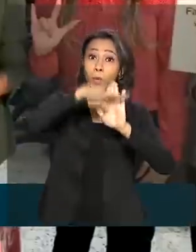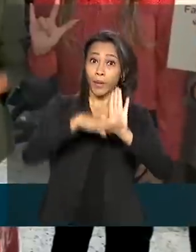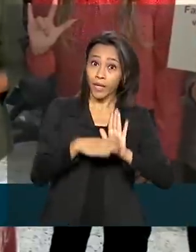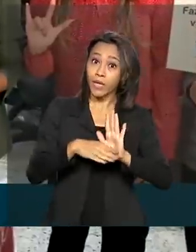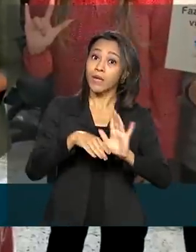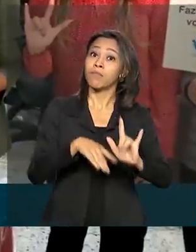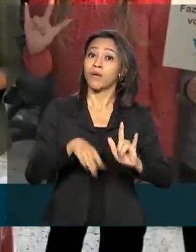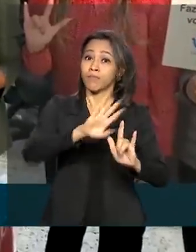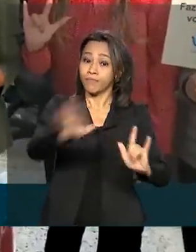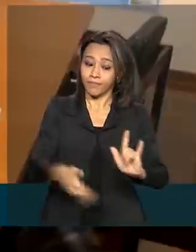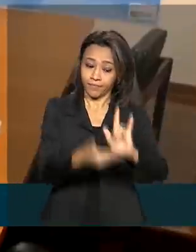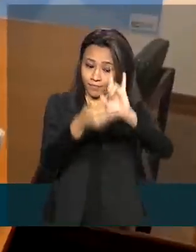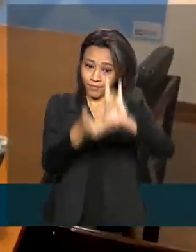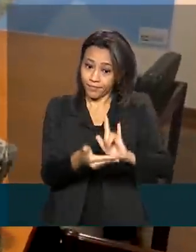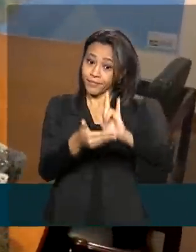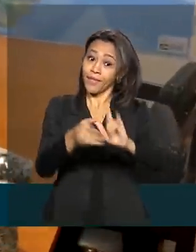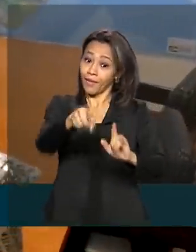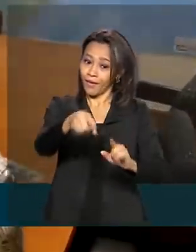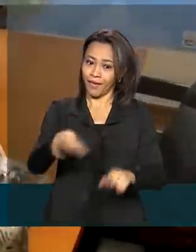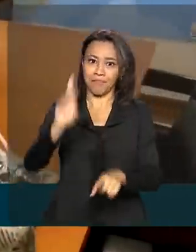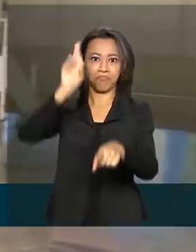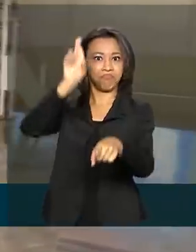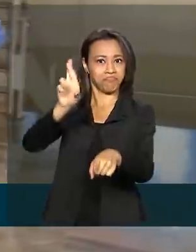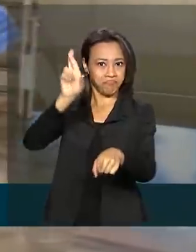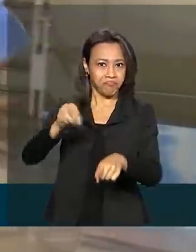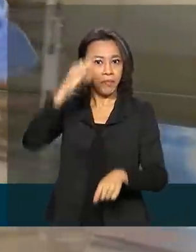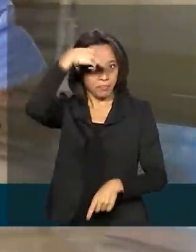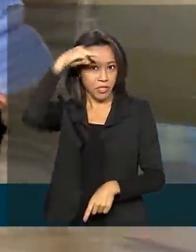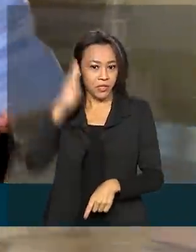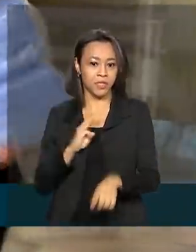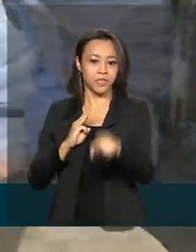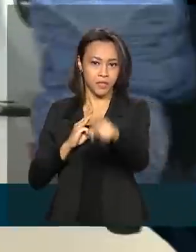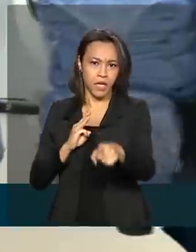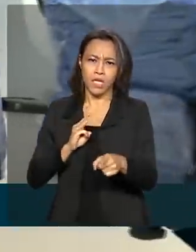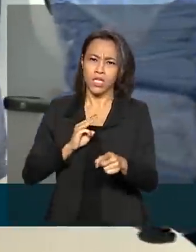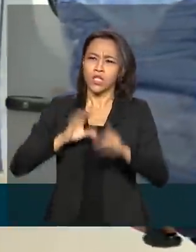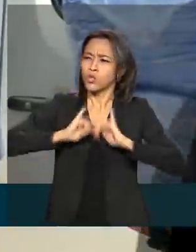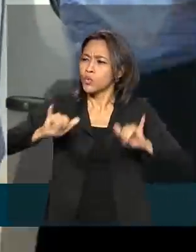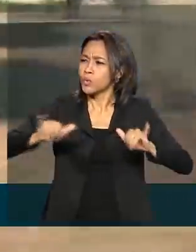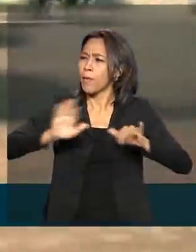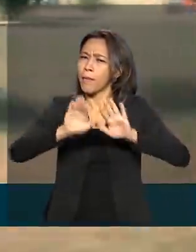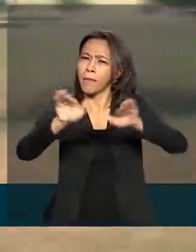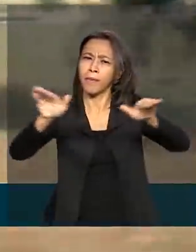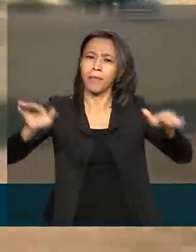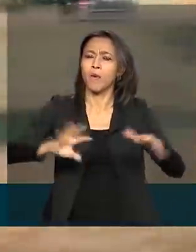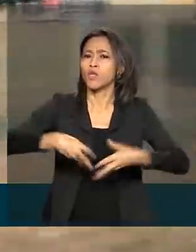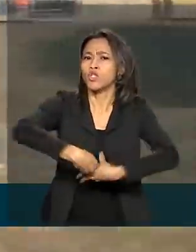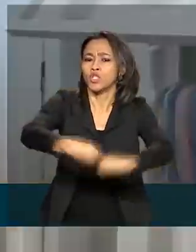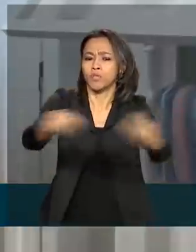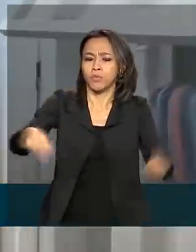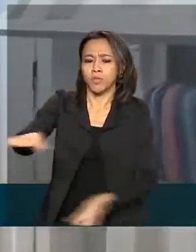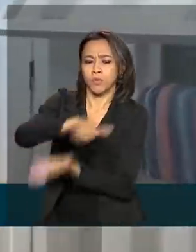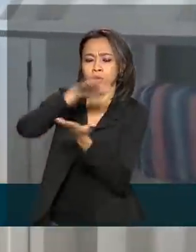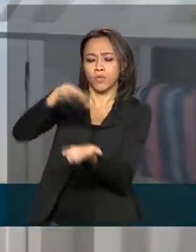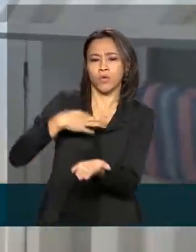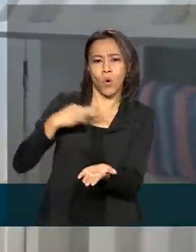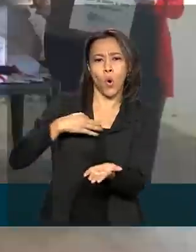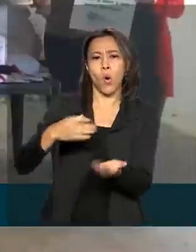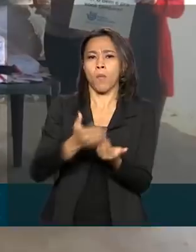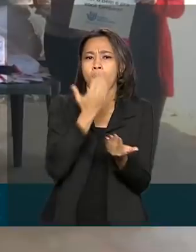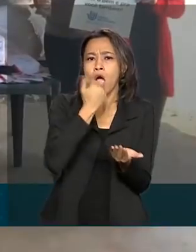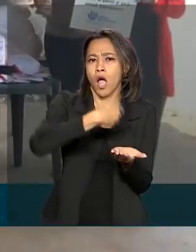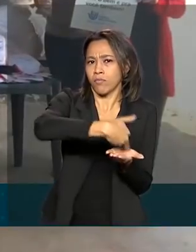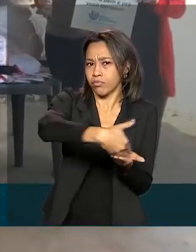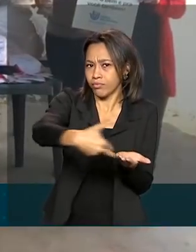presidido pela primeira-dama Michele Bolsonaro realizou campanhas de distribuição de agasalhos, refeições, ações de